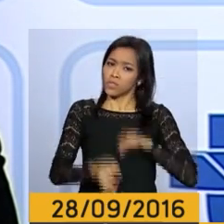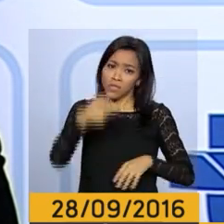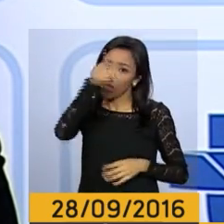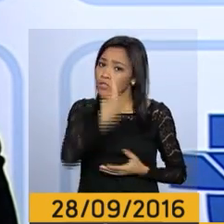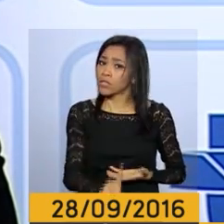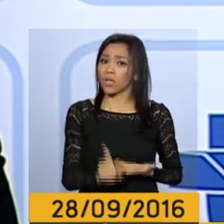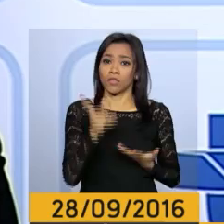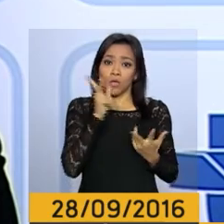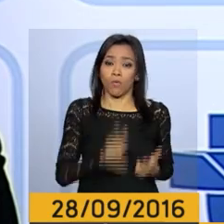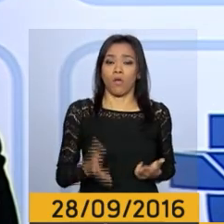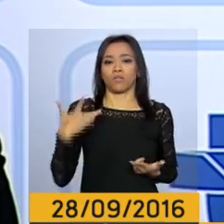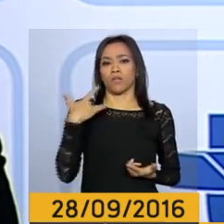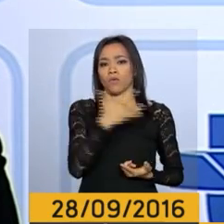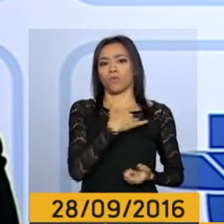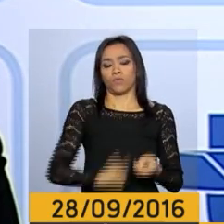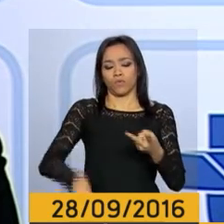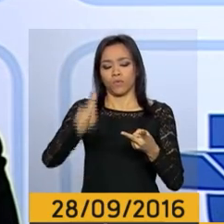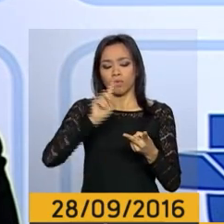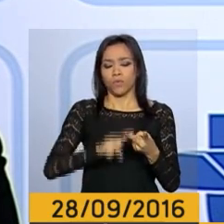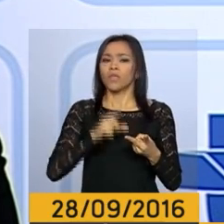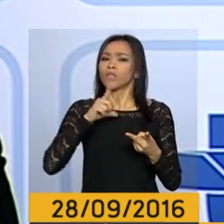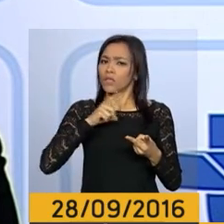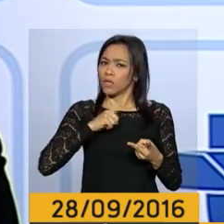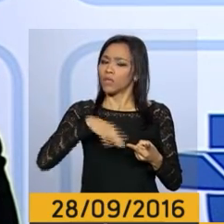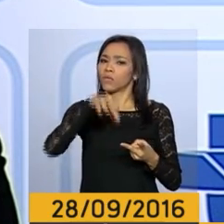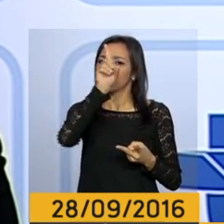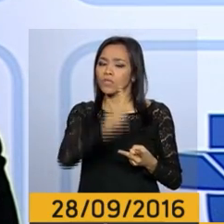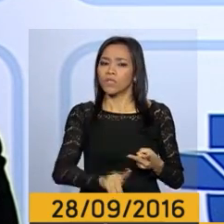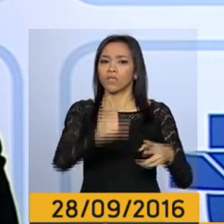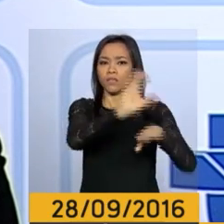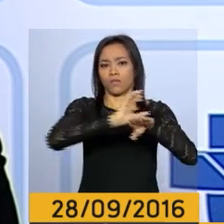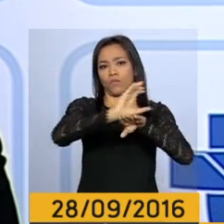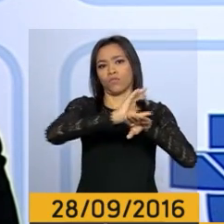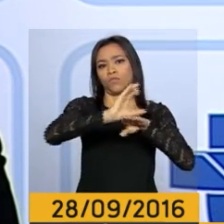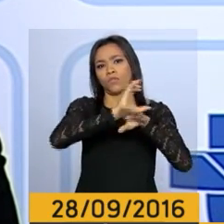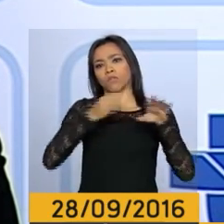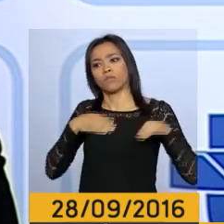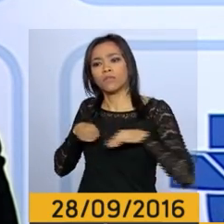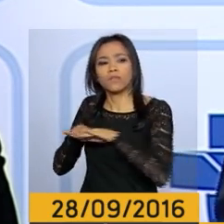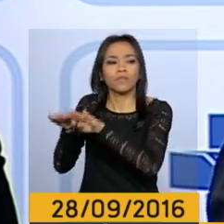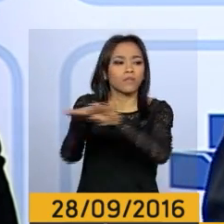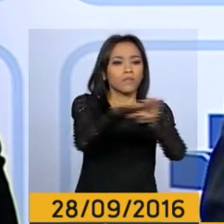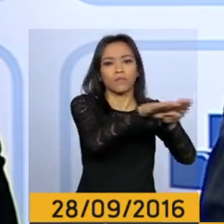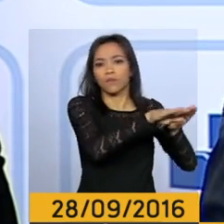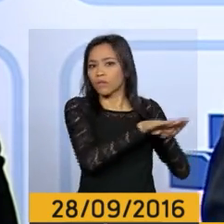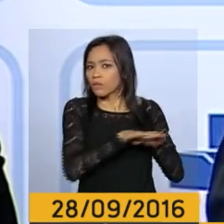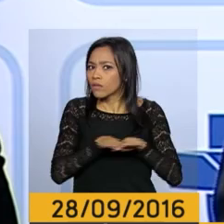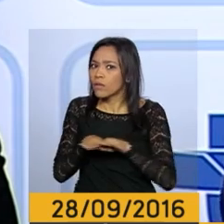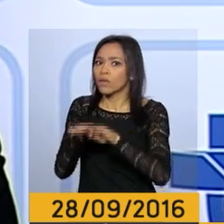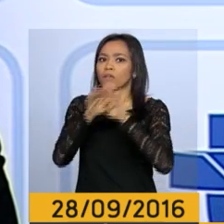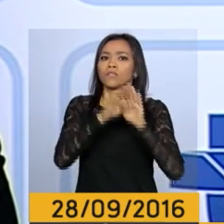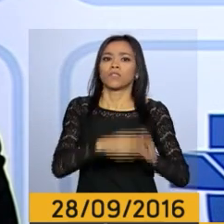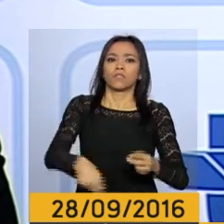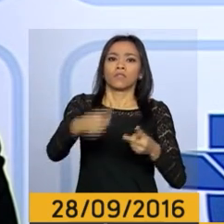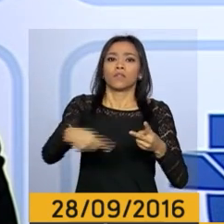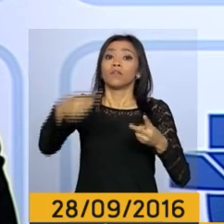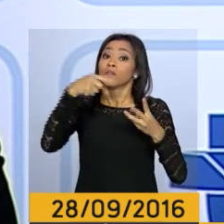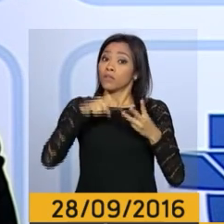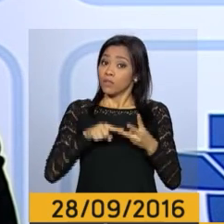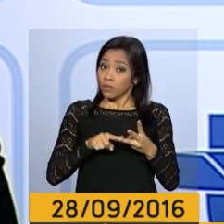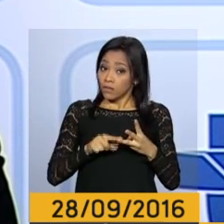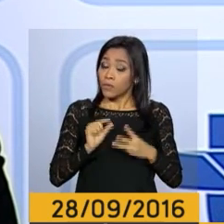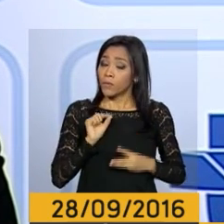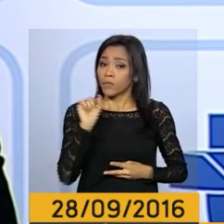como é o da saúde ao direito constitucional da universalidade e da integralidade ea também há